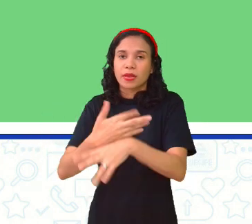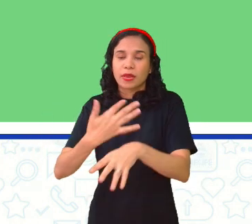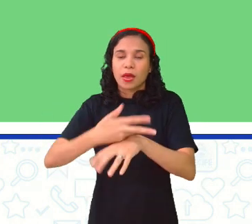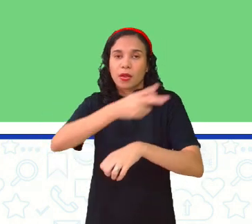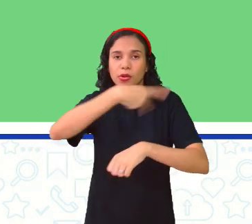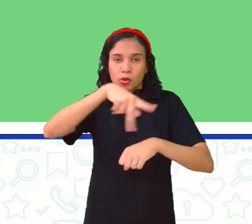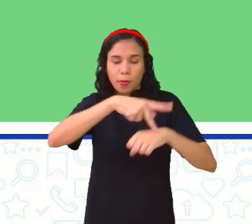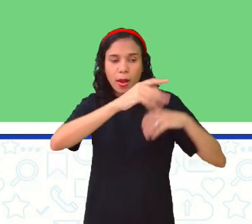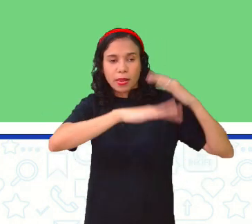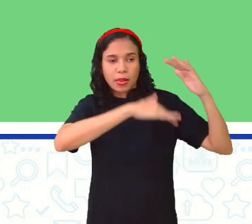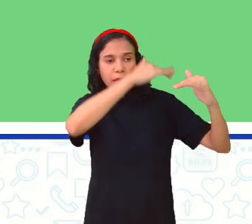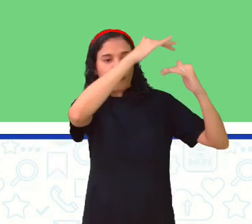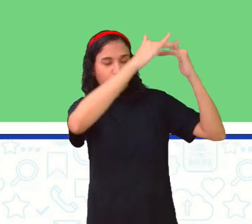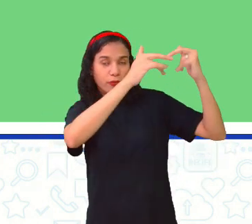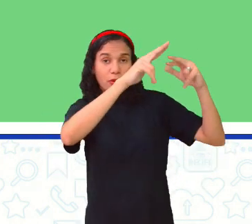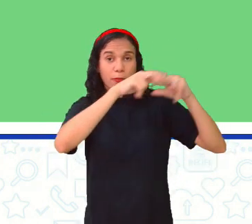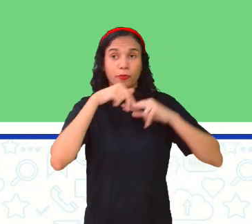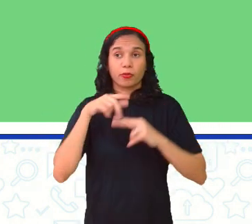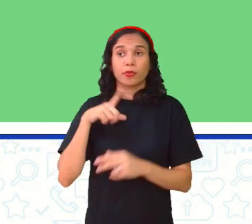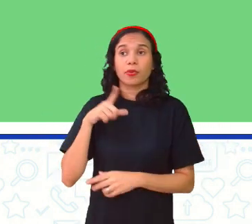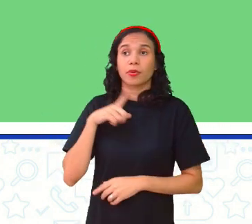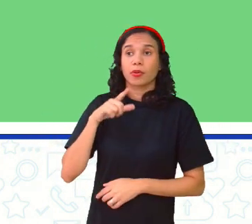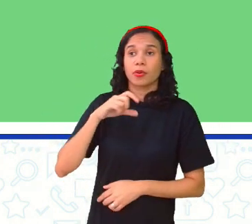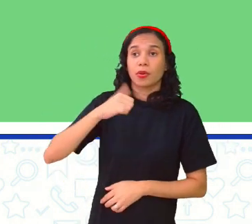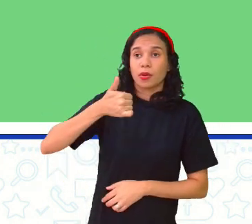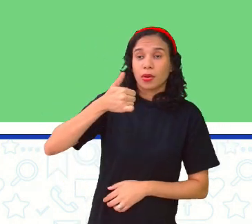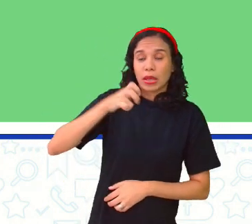países desenvolvidos. Somente, pessoal,